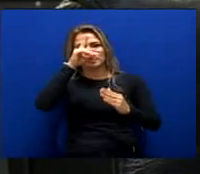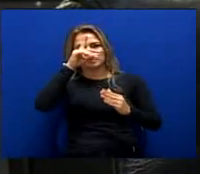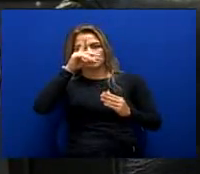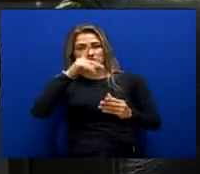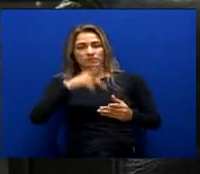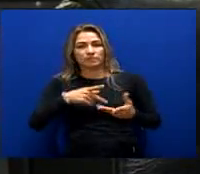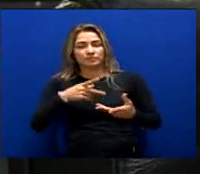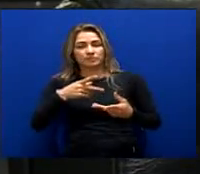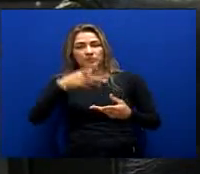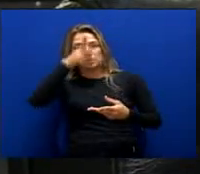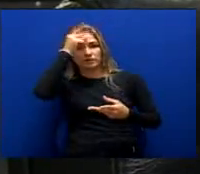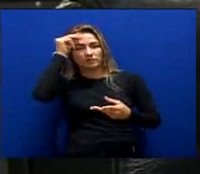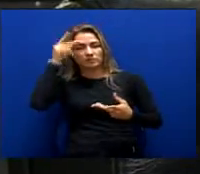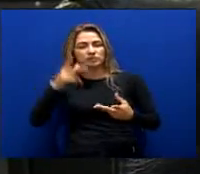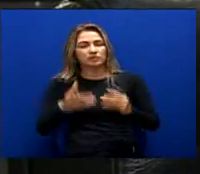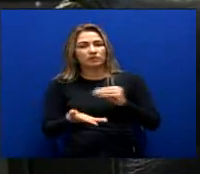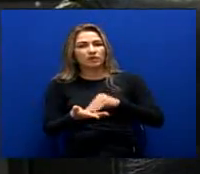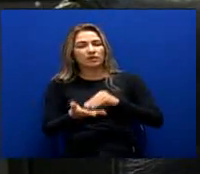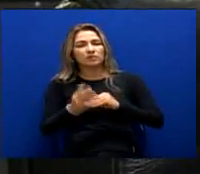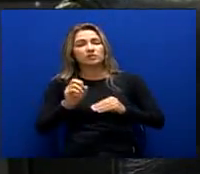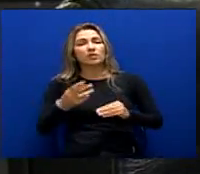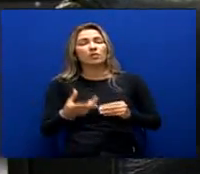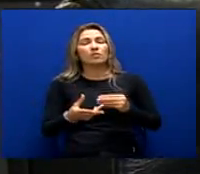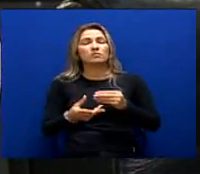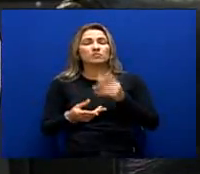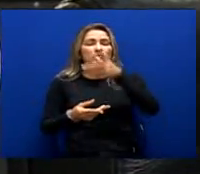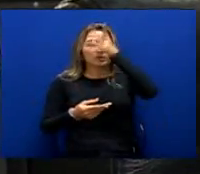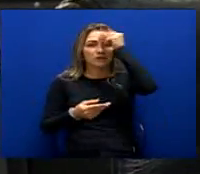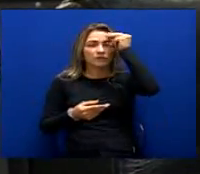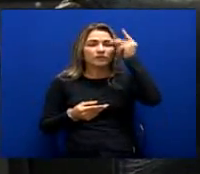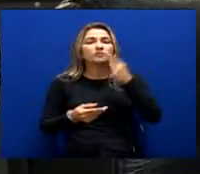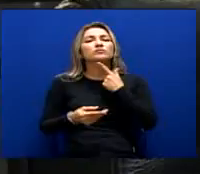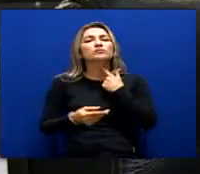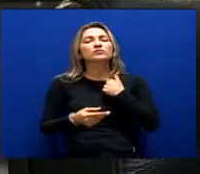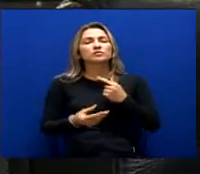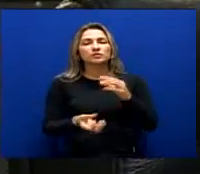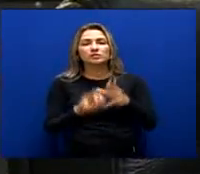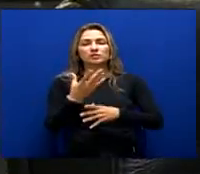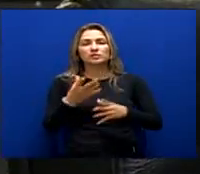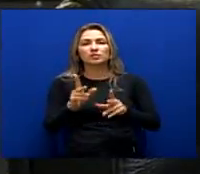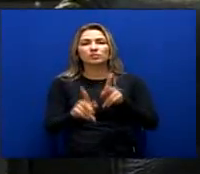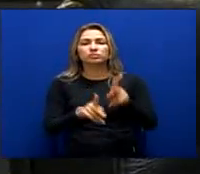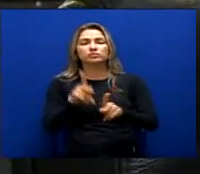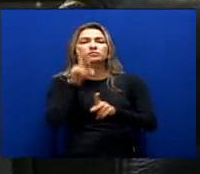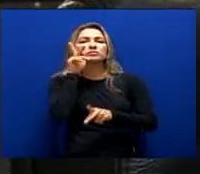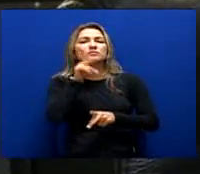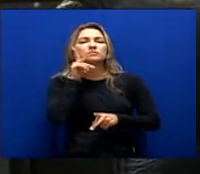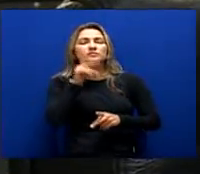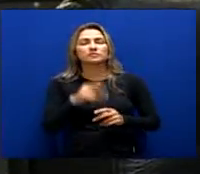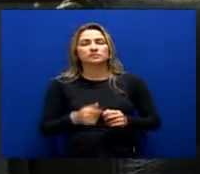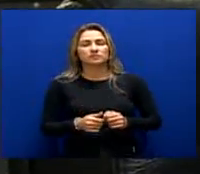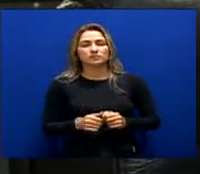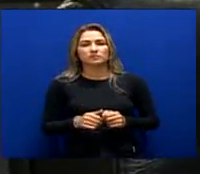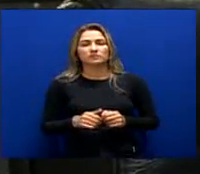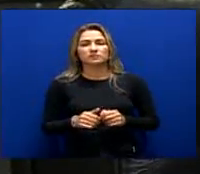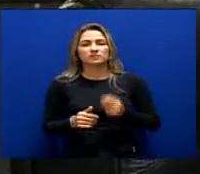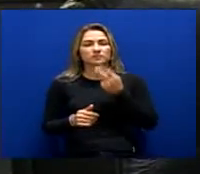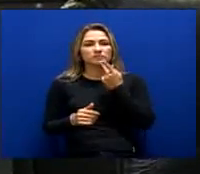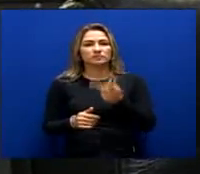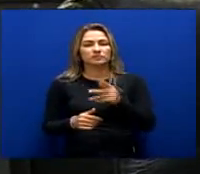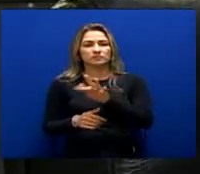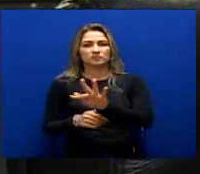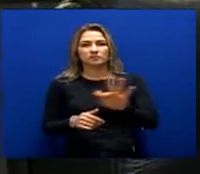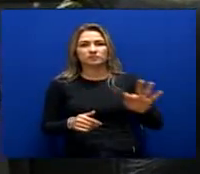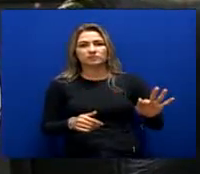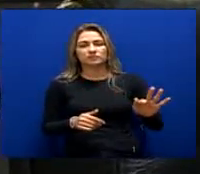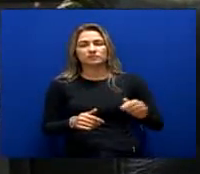em políticas públicas né é tem uma frase também que que falaram aí na